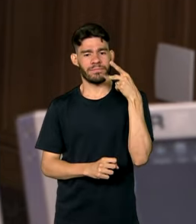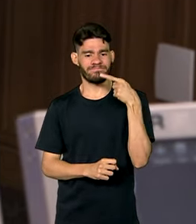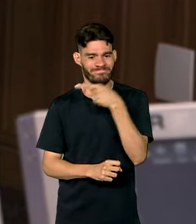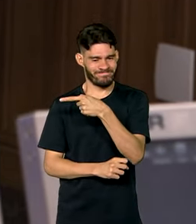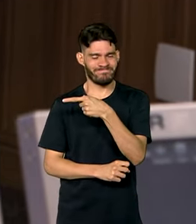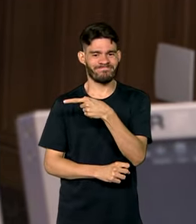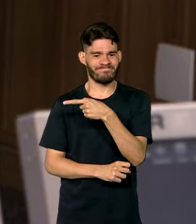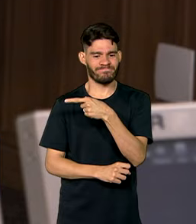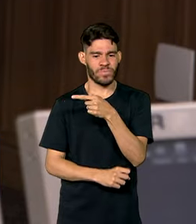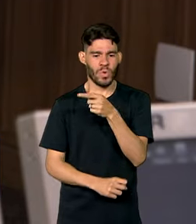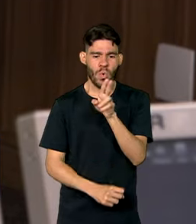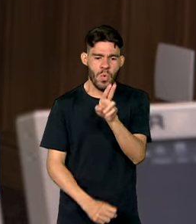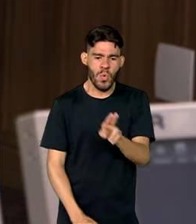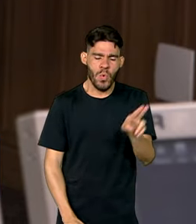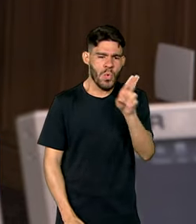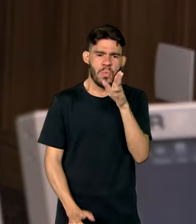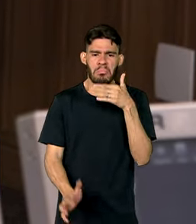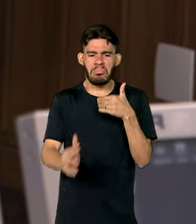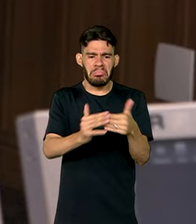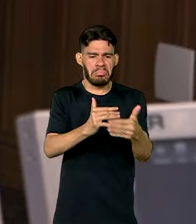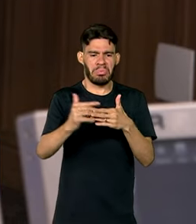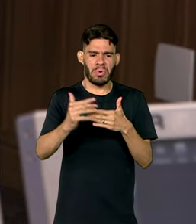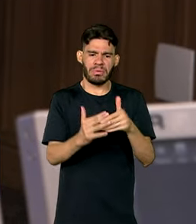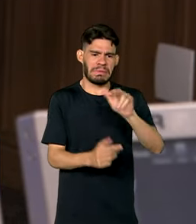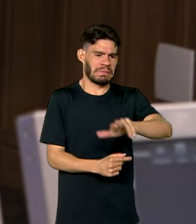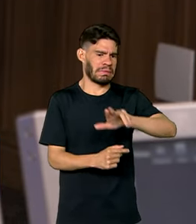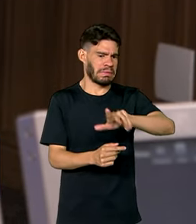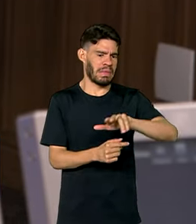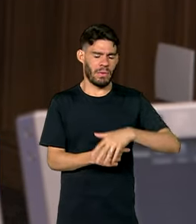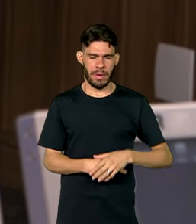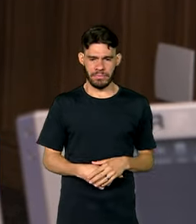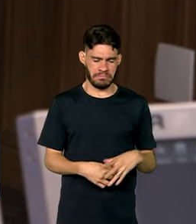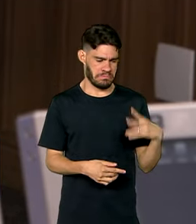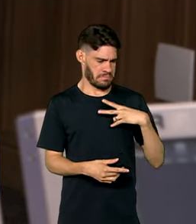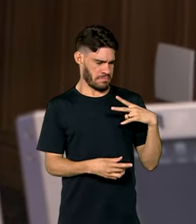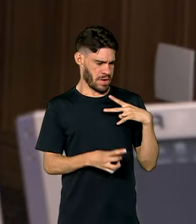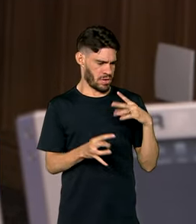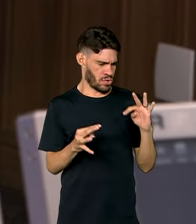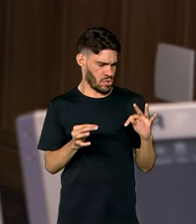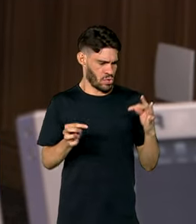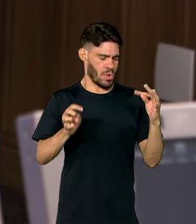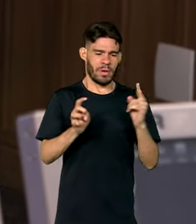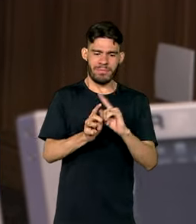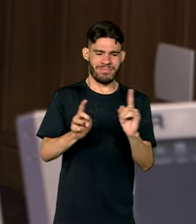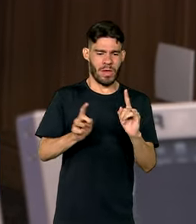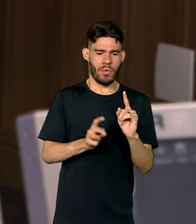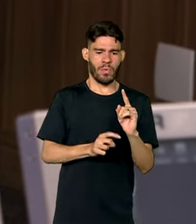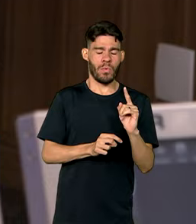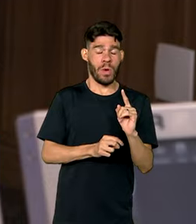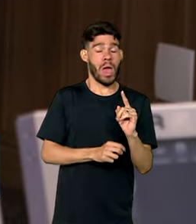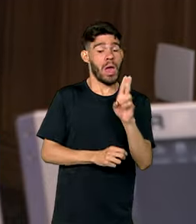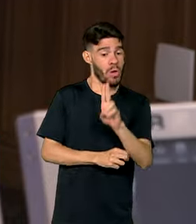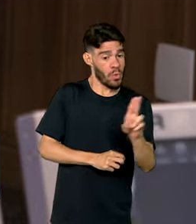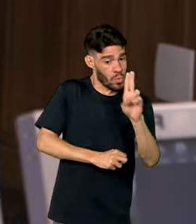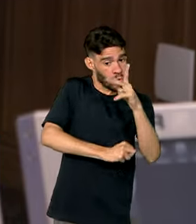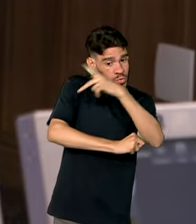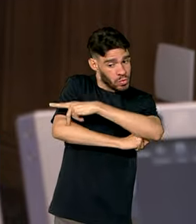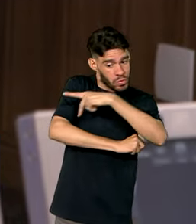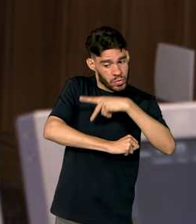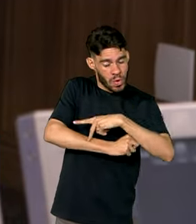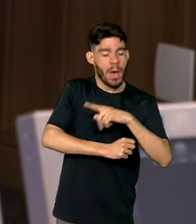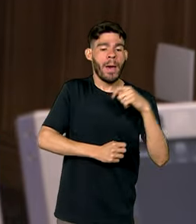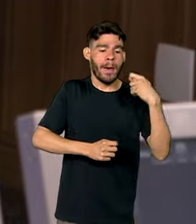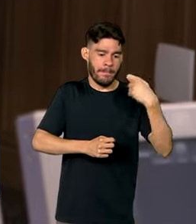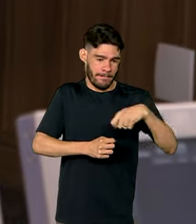isso que não é um uso indiscriminado ele não é um uso eh pessoal da tecnologia ou da internet ele é um uso pedagógico E para isso precisa ter a